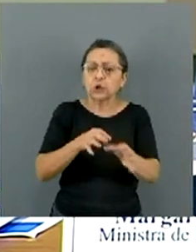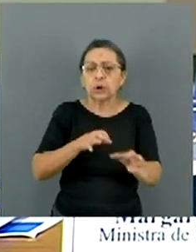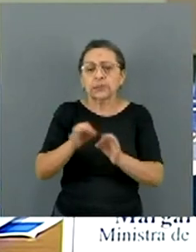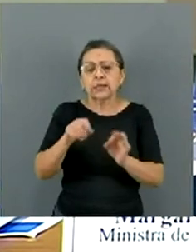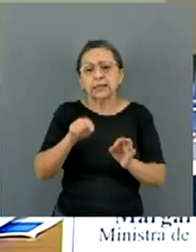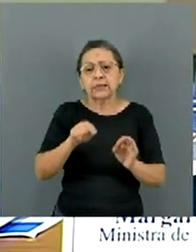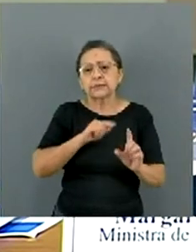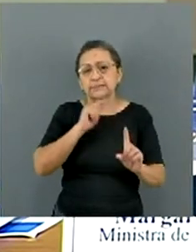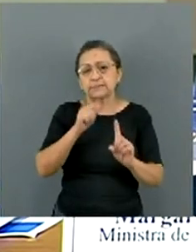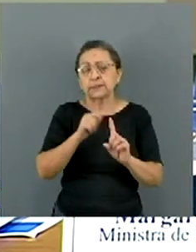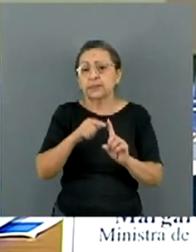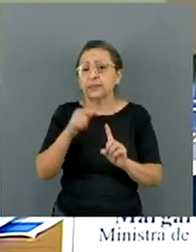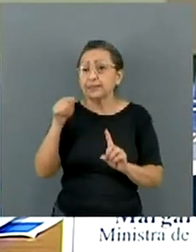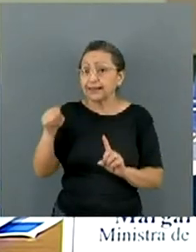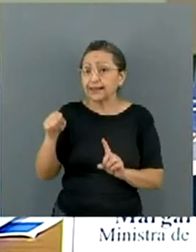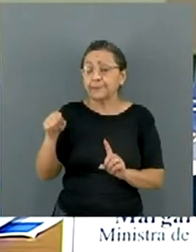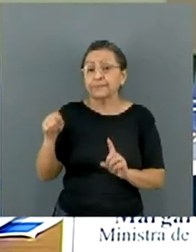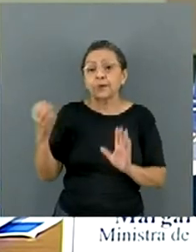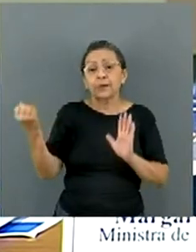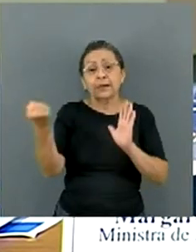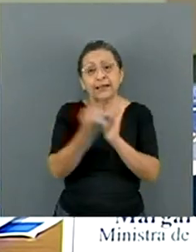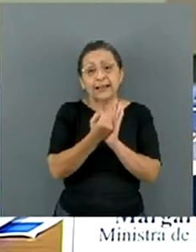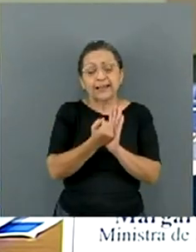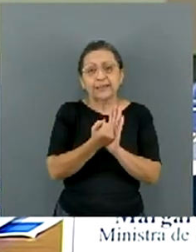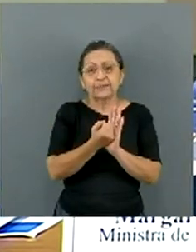sentido. E o legado de Rita Lee, ela tem um lugar